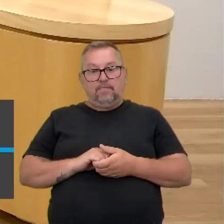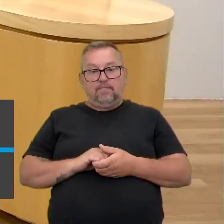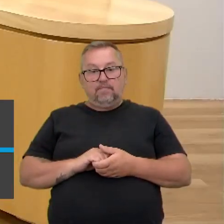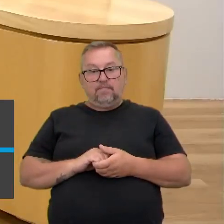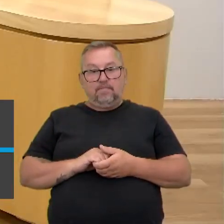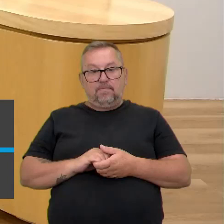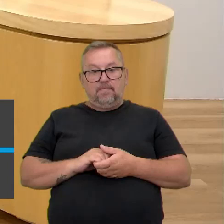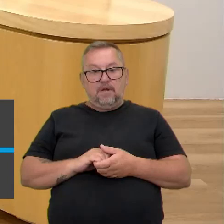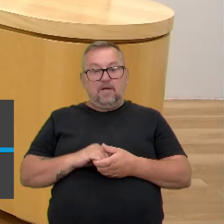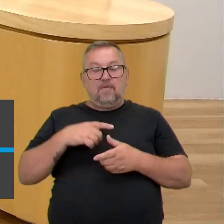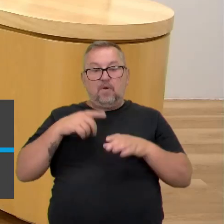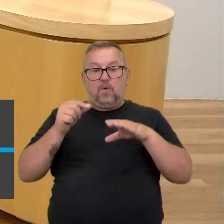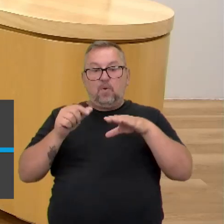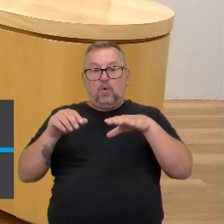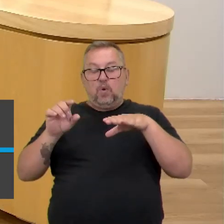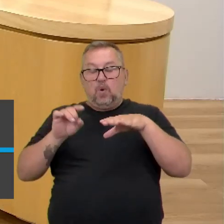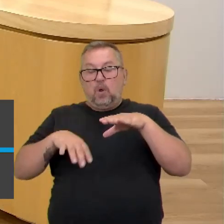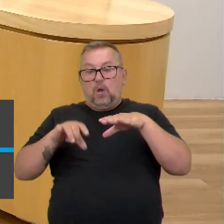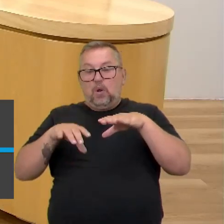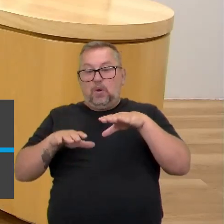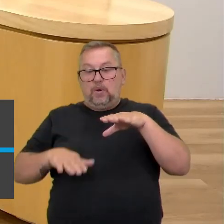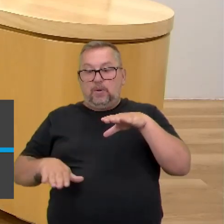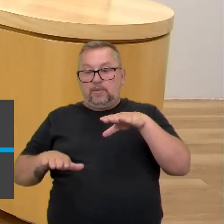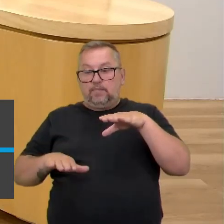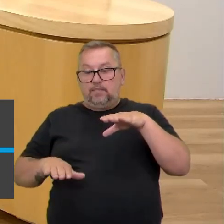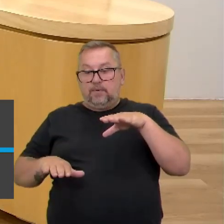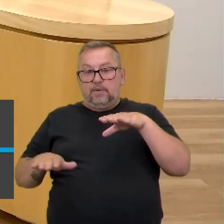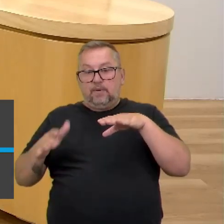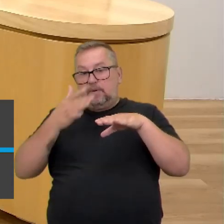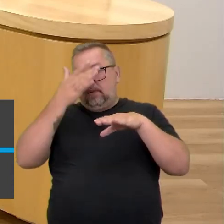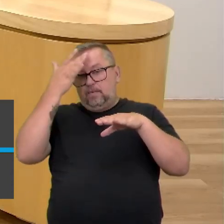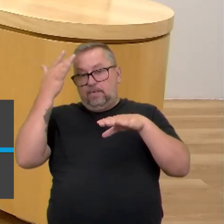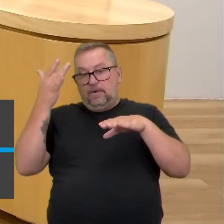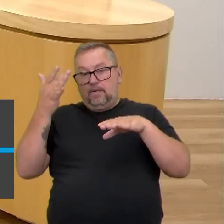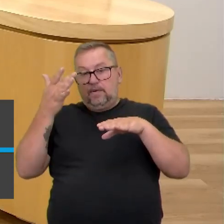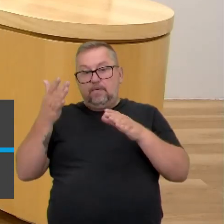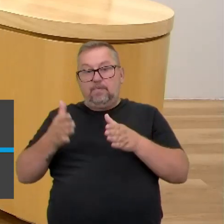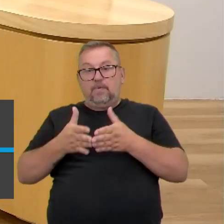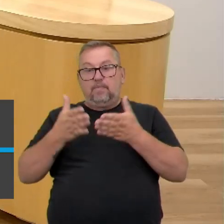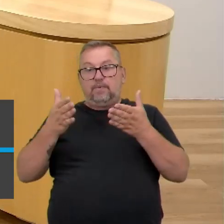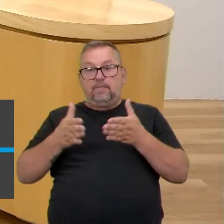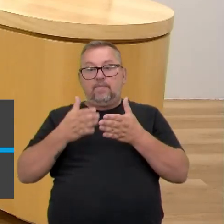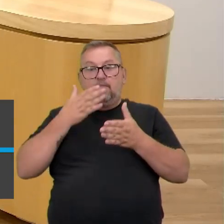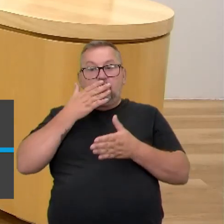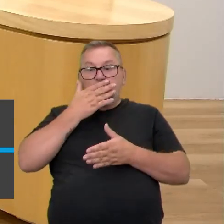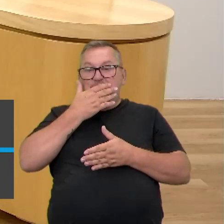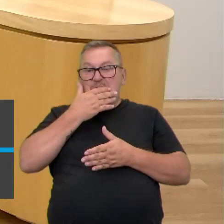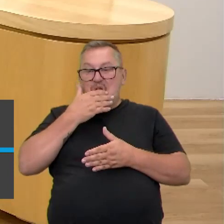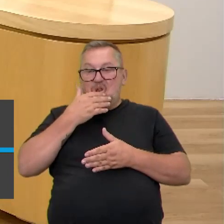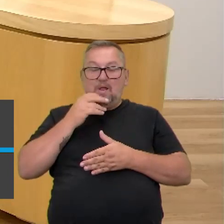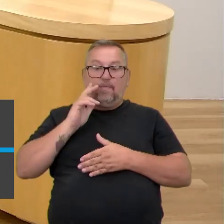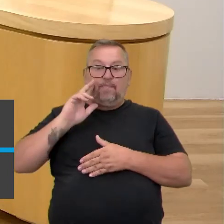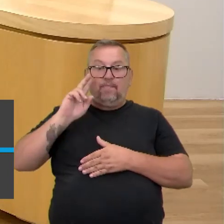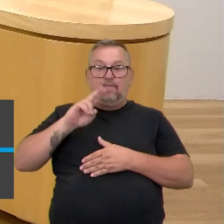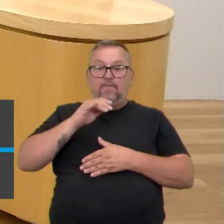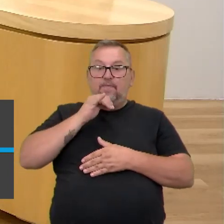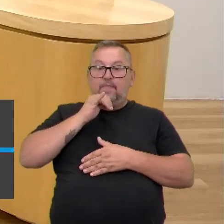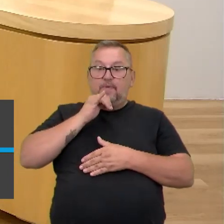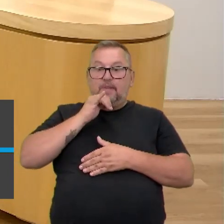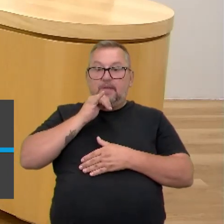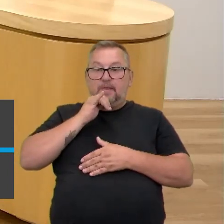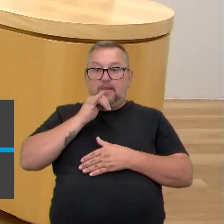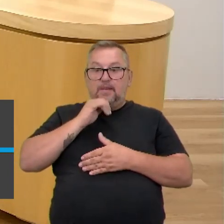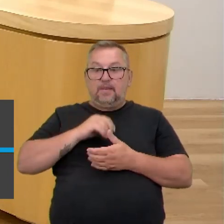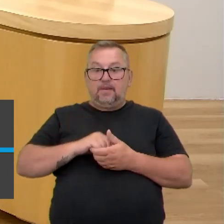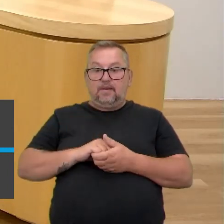ficar ultra desvalorizada e ela passa a ser ocupada por quem? Por populações pobres. A gente pode pegar o exemplo, eu não lembro,